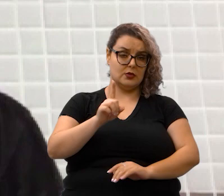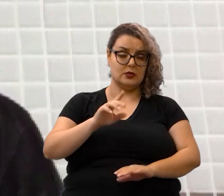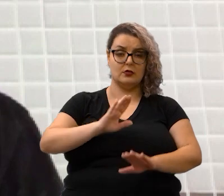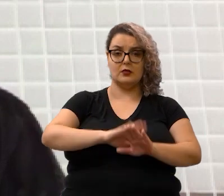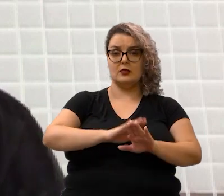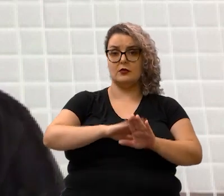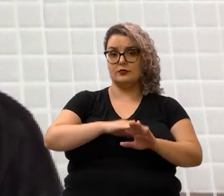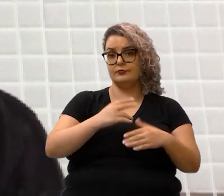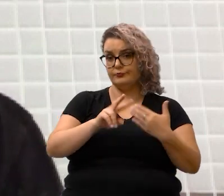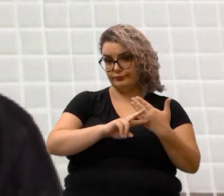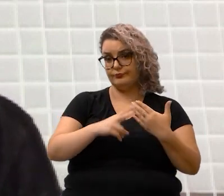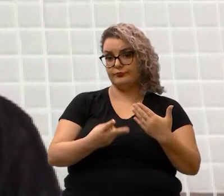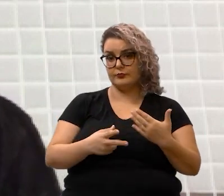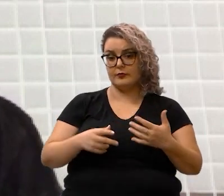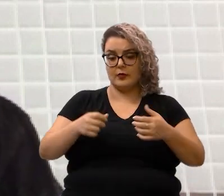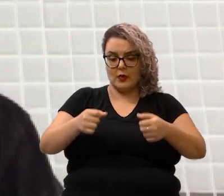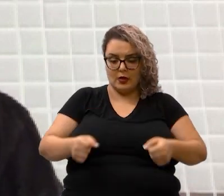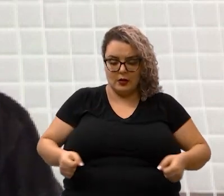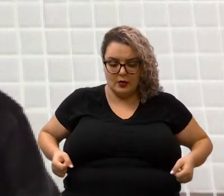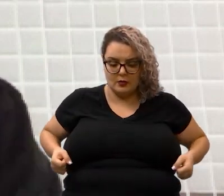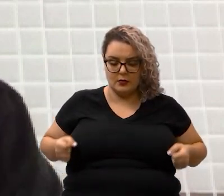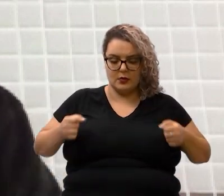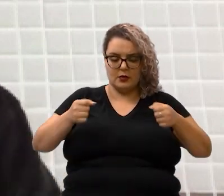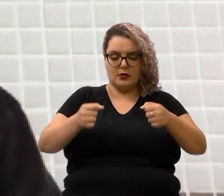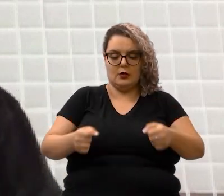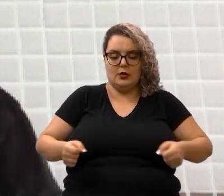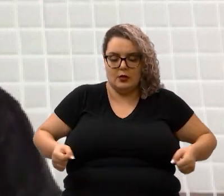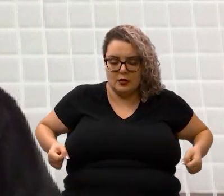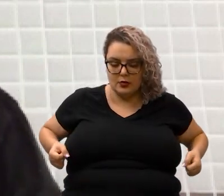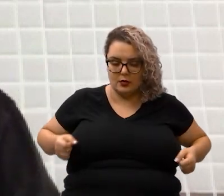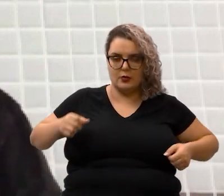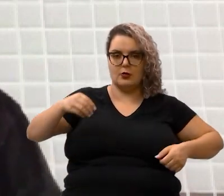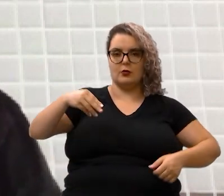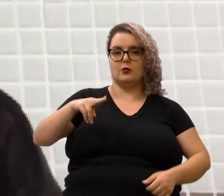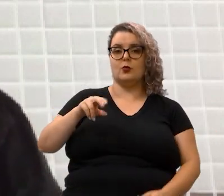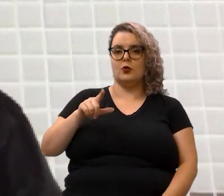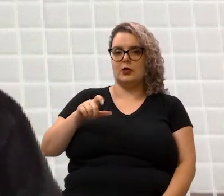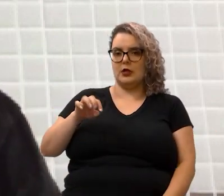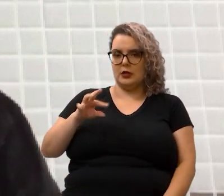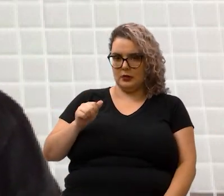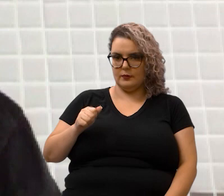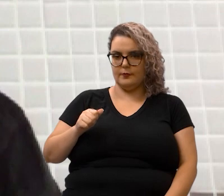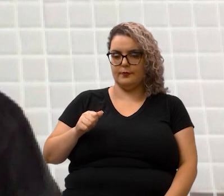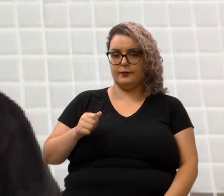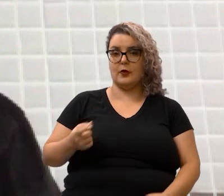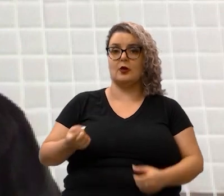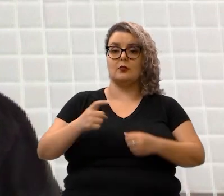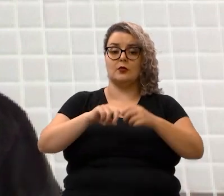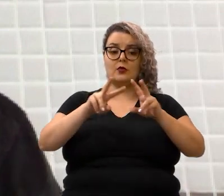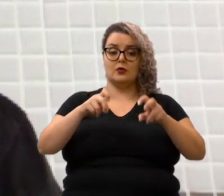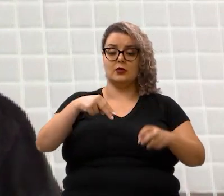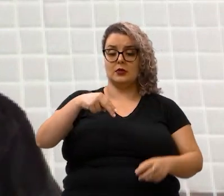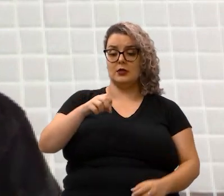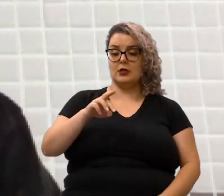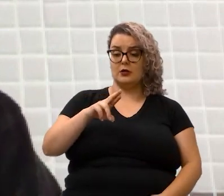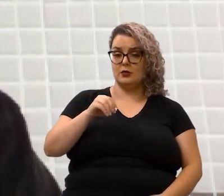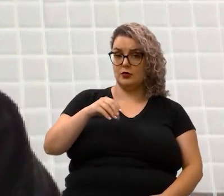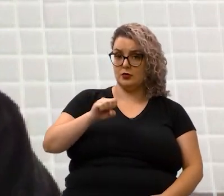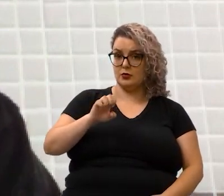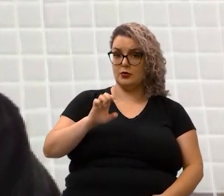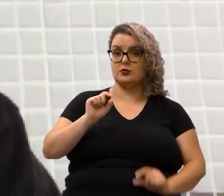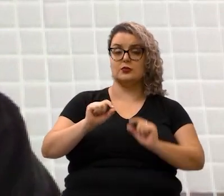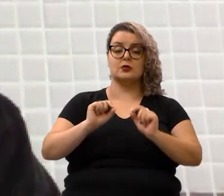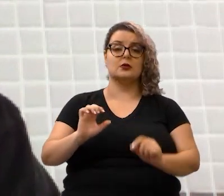efeito. Então, a muleta é um santo remédio. Até voltando para o assunto da necrose, então, o que acontece com esses pacientes que